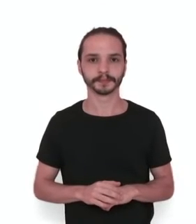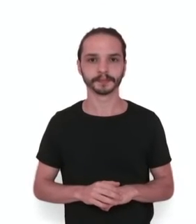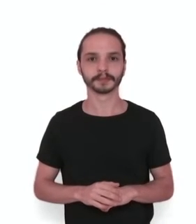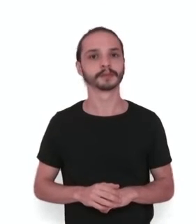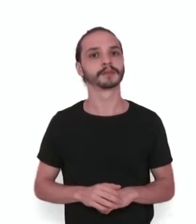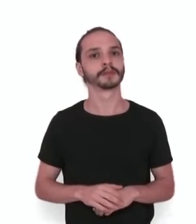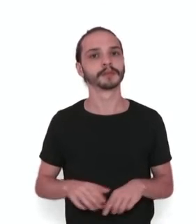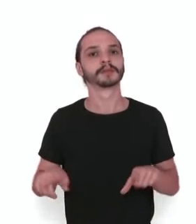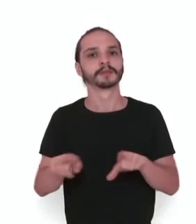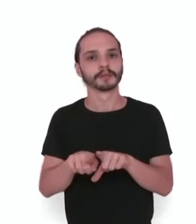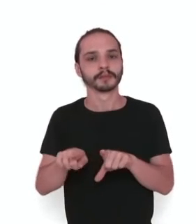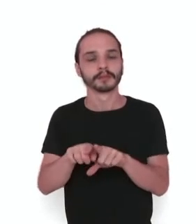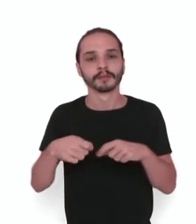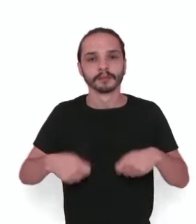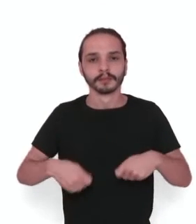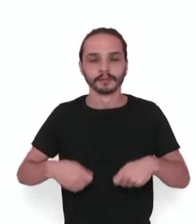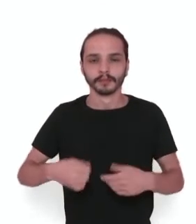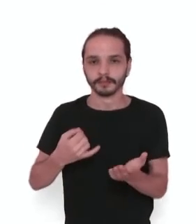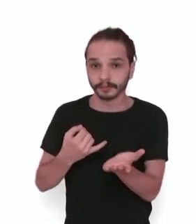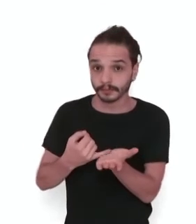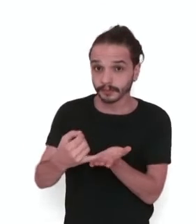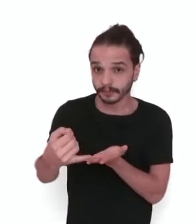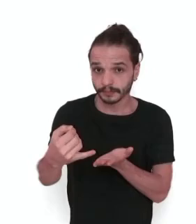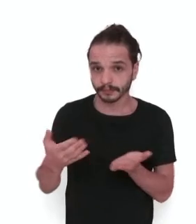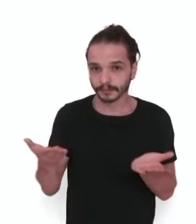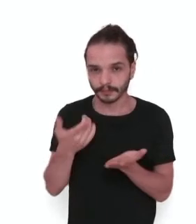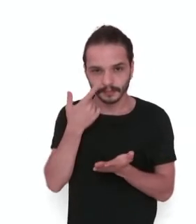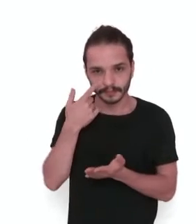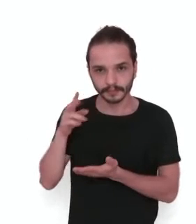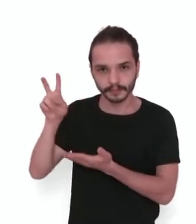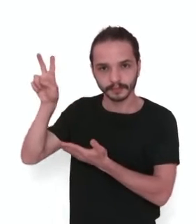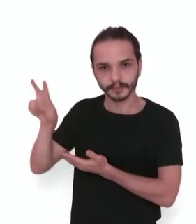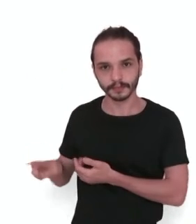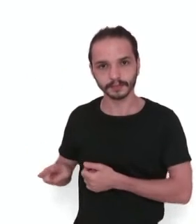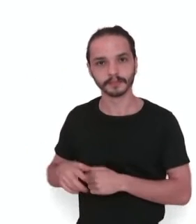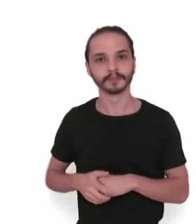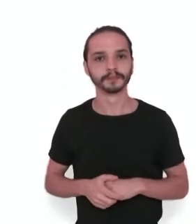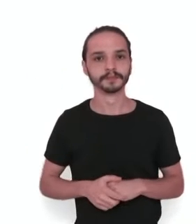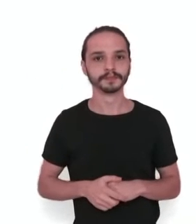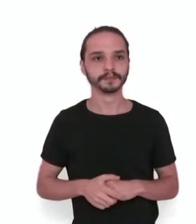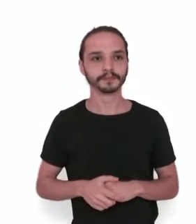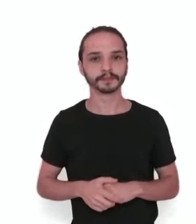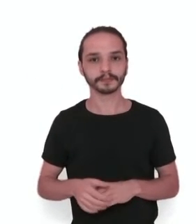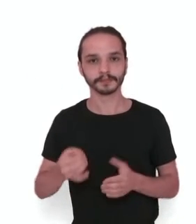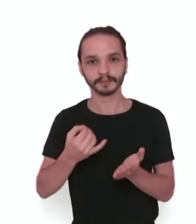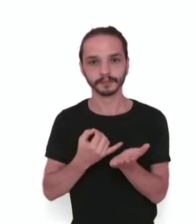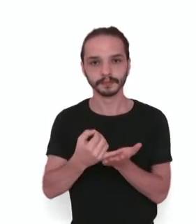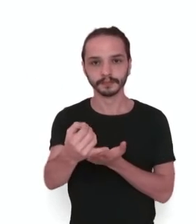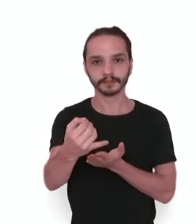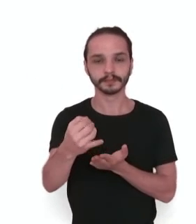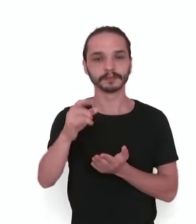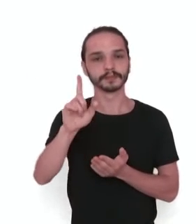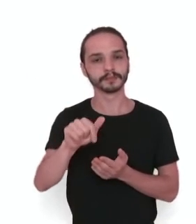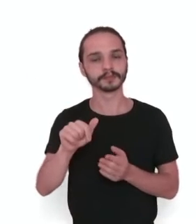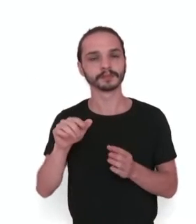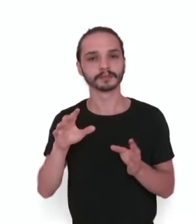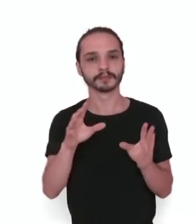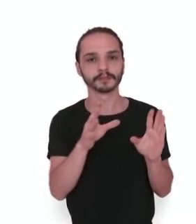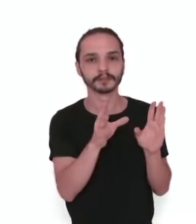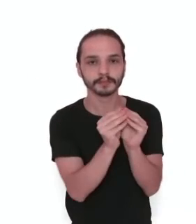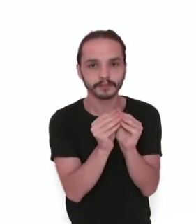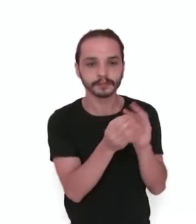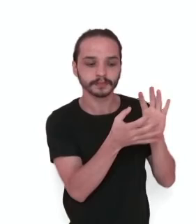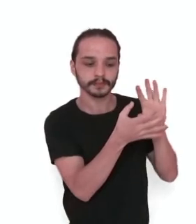que ter uma introdução, né, pessoal? Então, vamos acompanhar aqui a leitura. A introdução é com uma menção à matéria, você tem que contextualizar